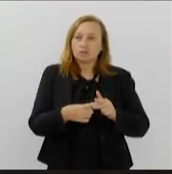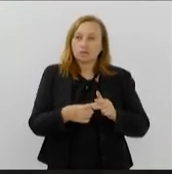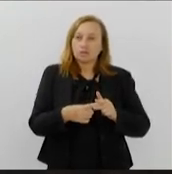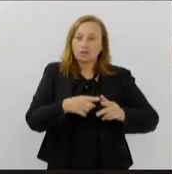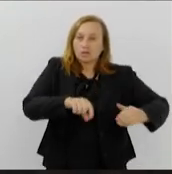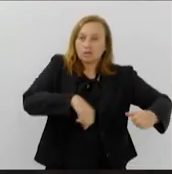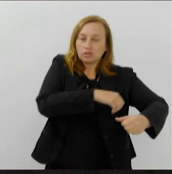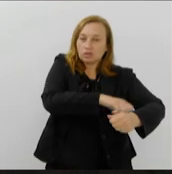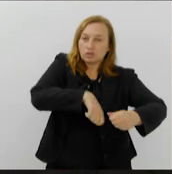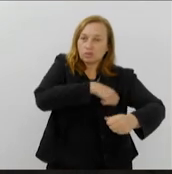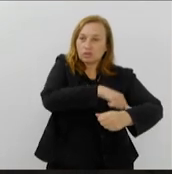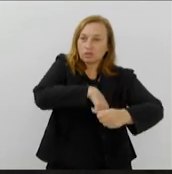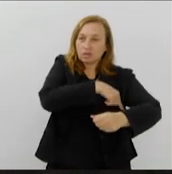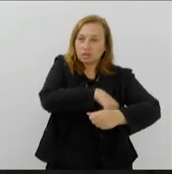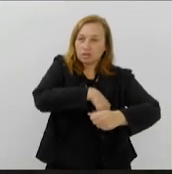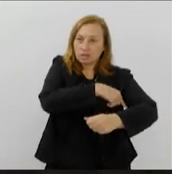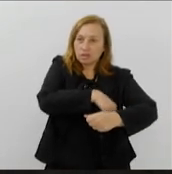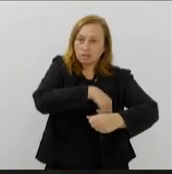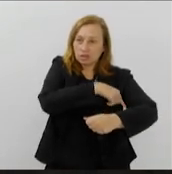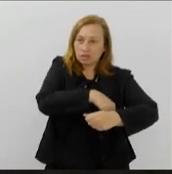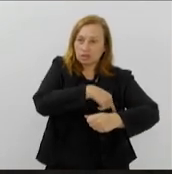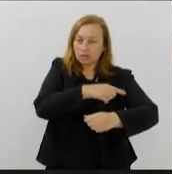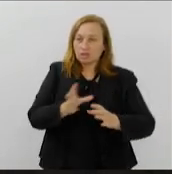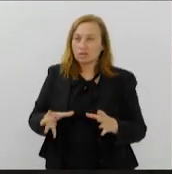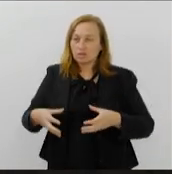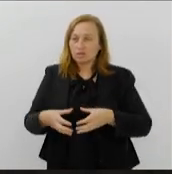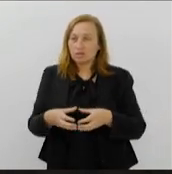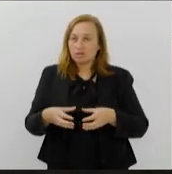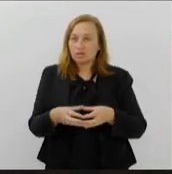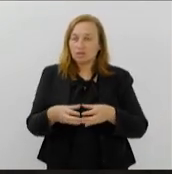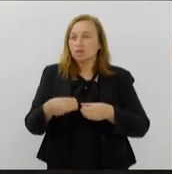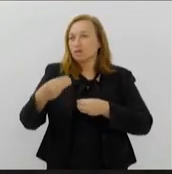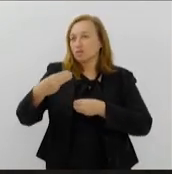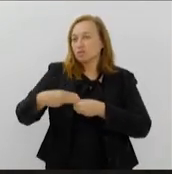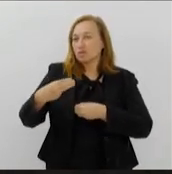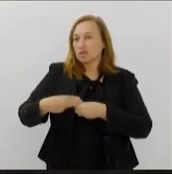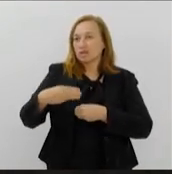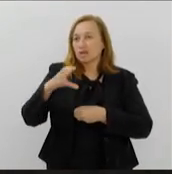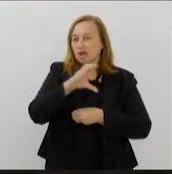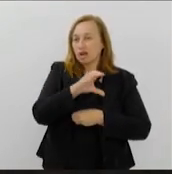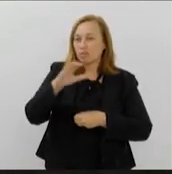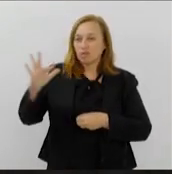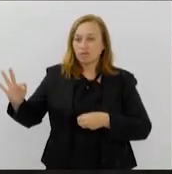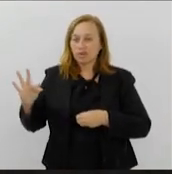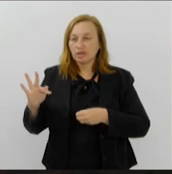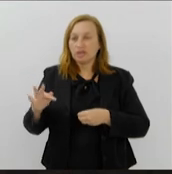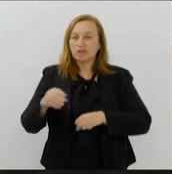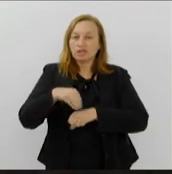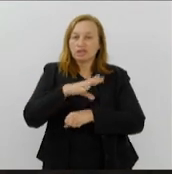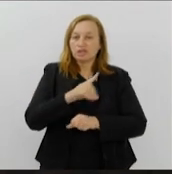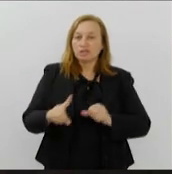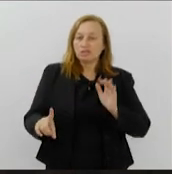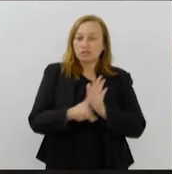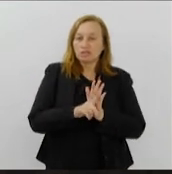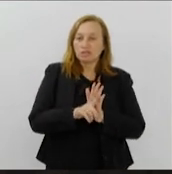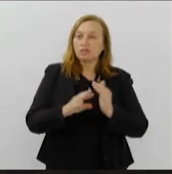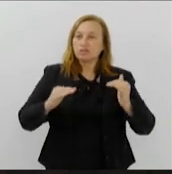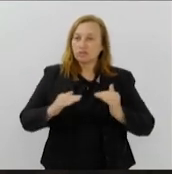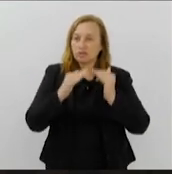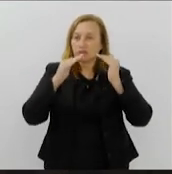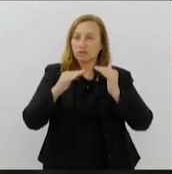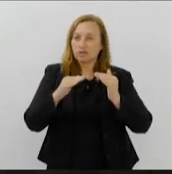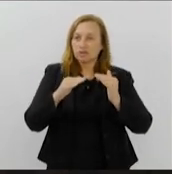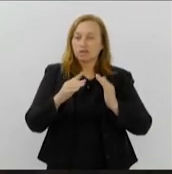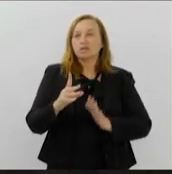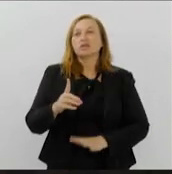cozinhas comunitárias no município de Cabo Frio. Parecer da Comissão de Indicações Legislativas favorável, relatoria